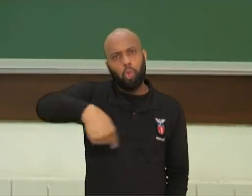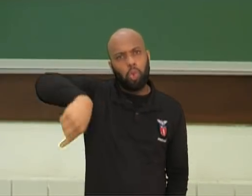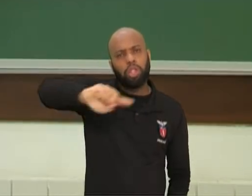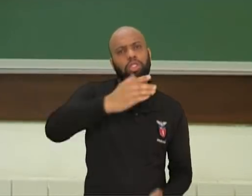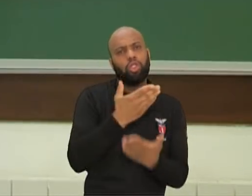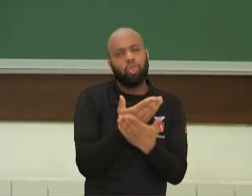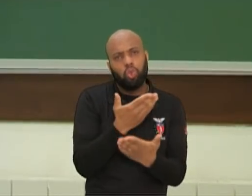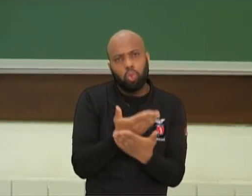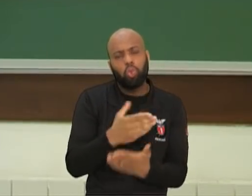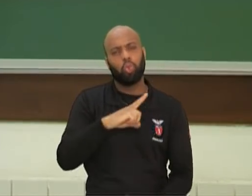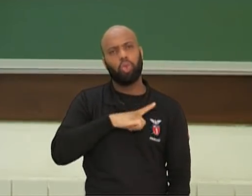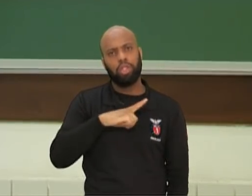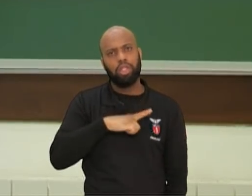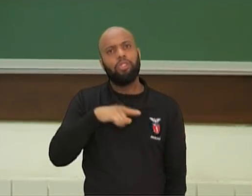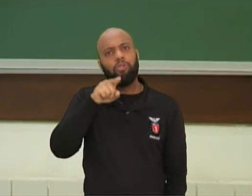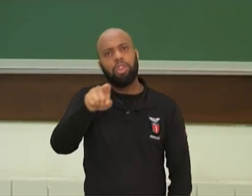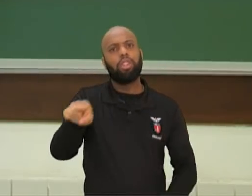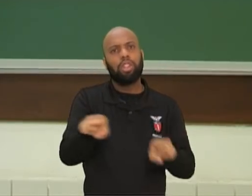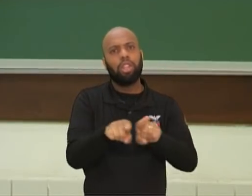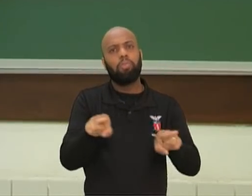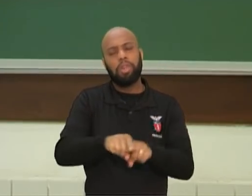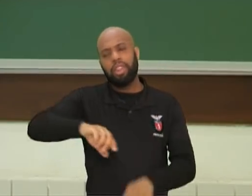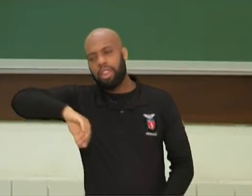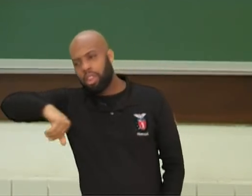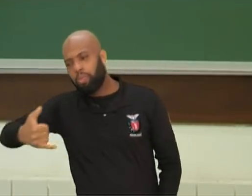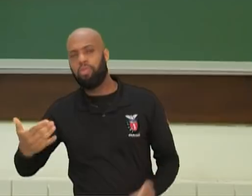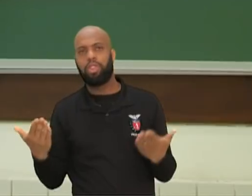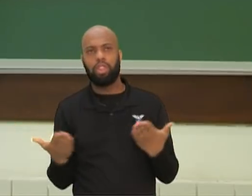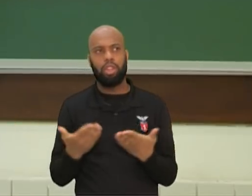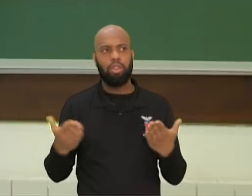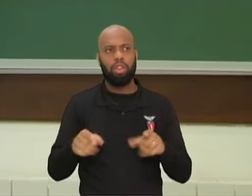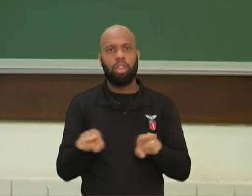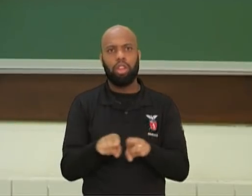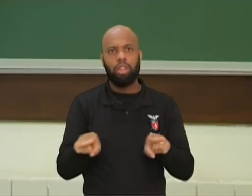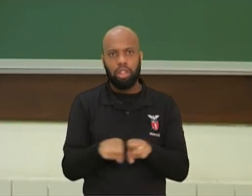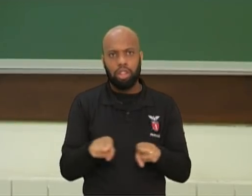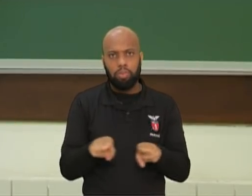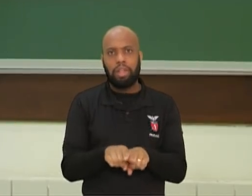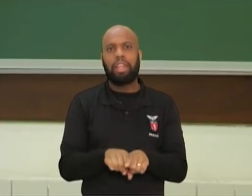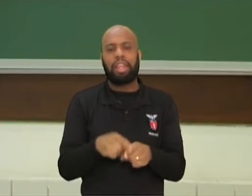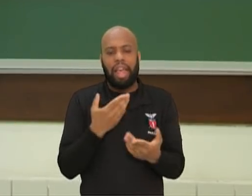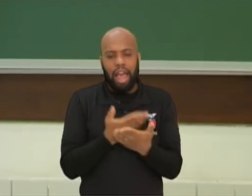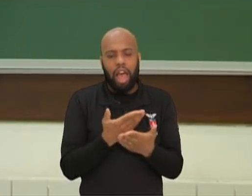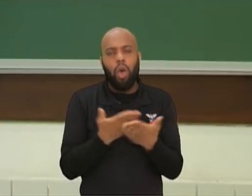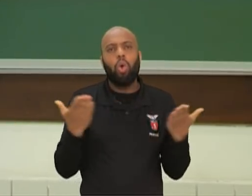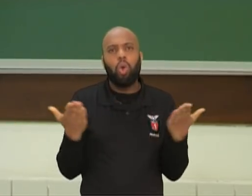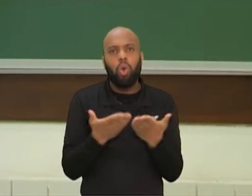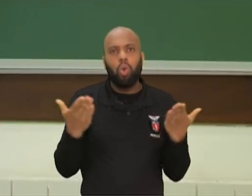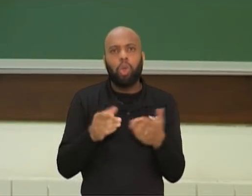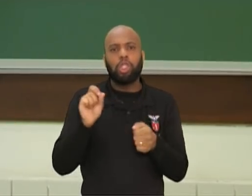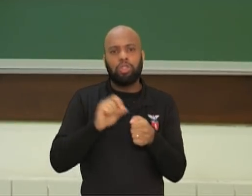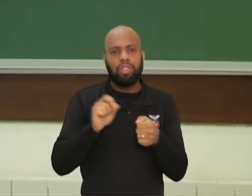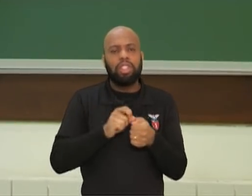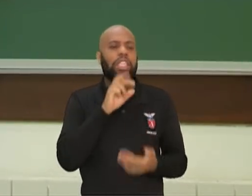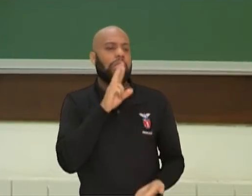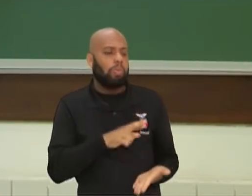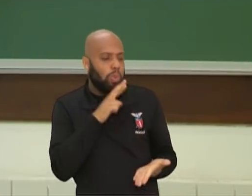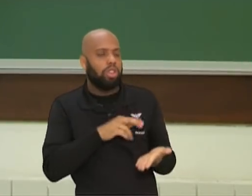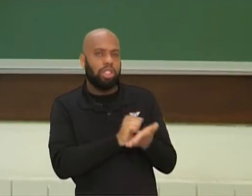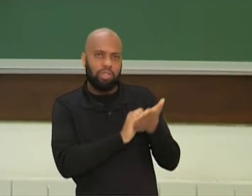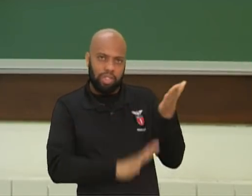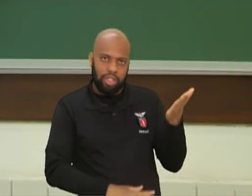bons estudos e que vocês aproveitem, né, essa aula de hoje para fazer os